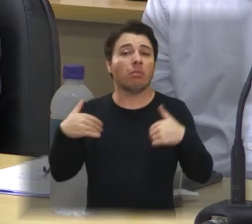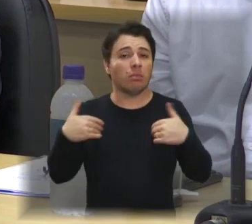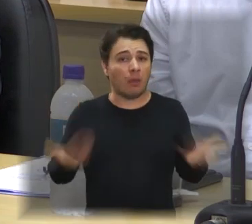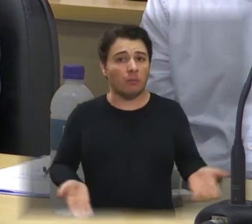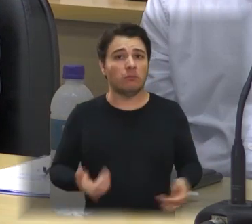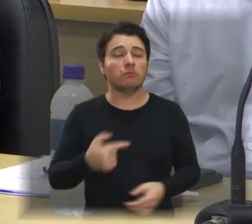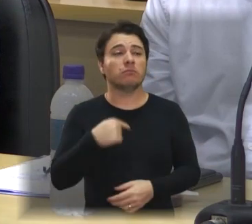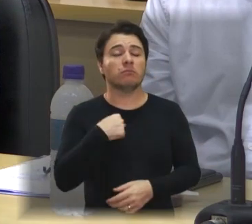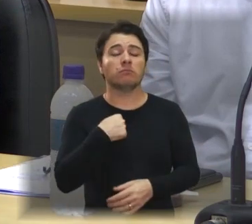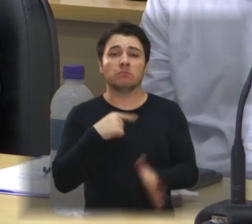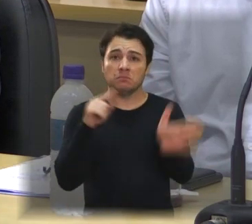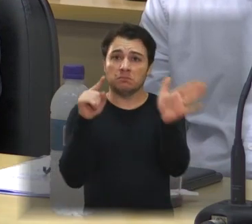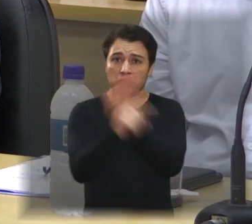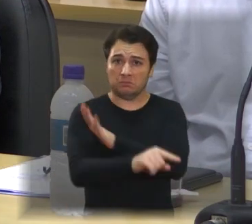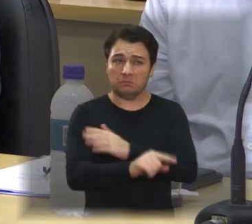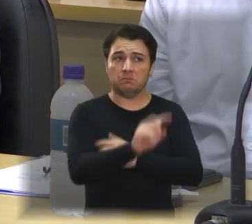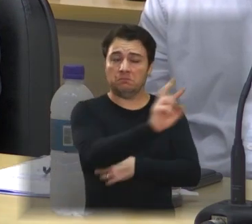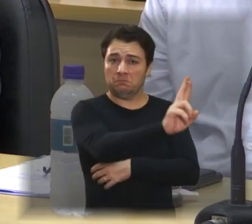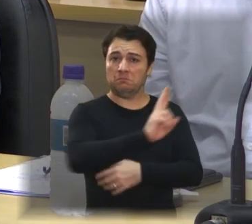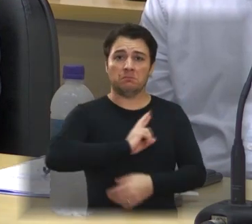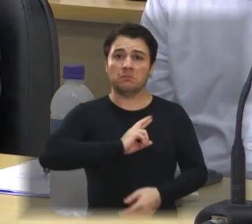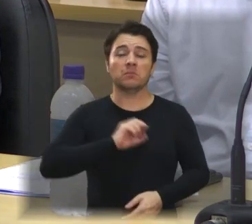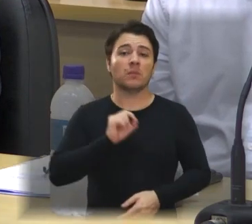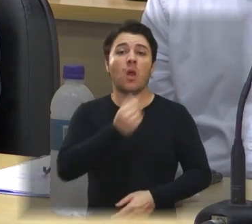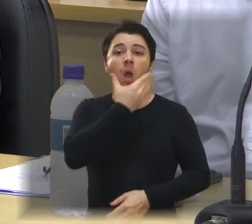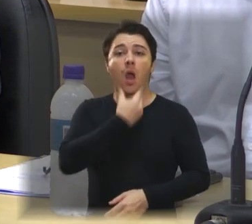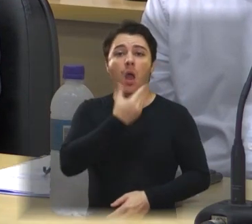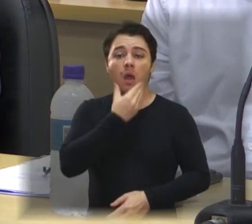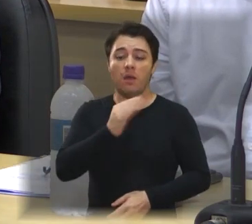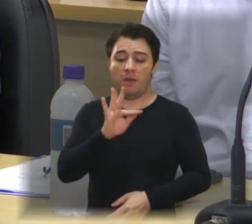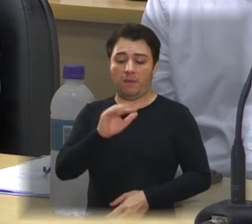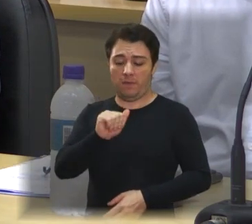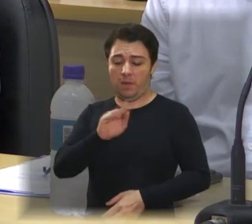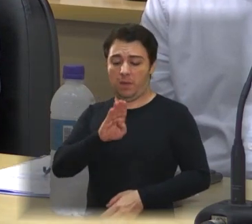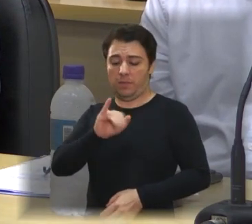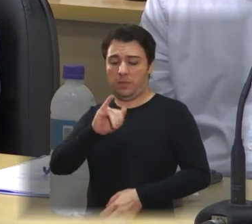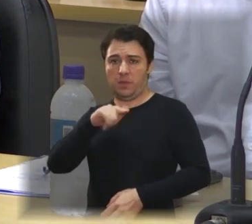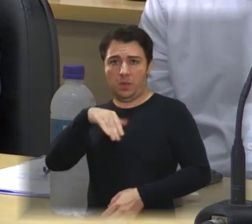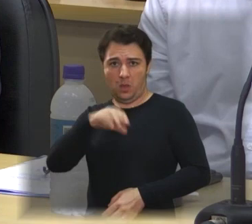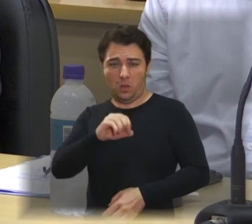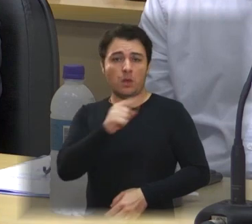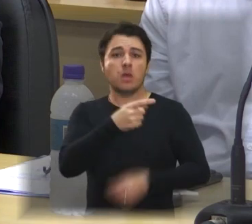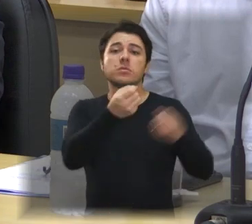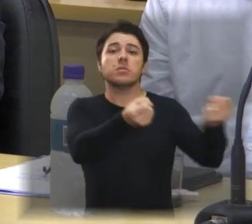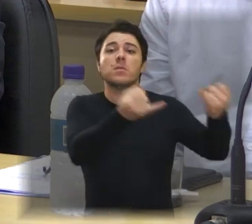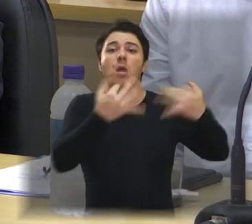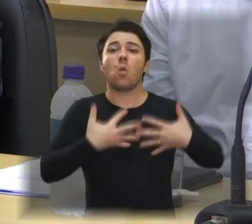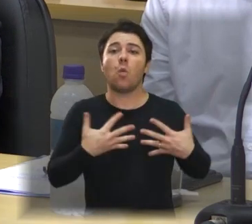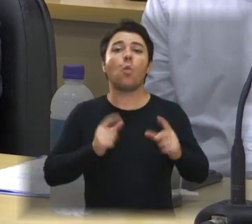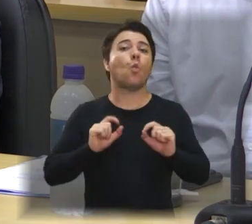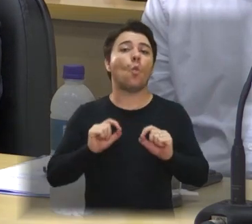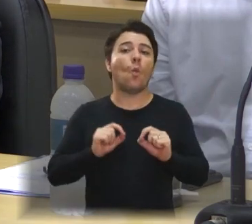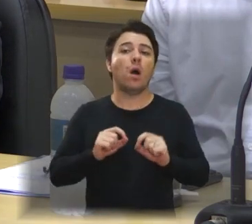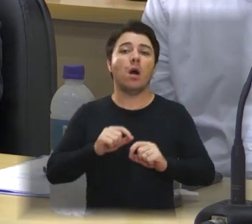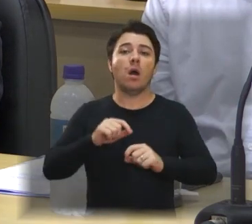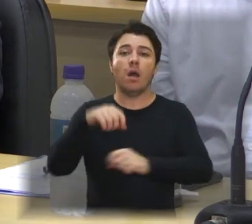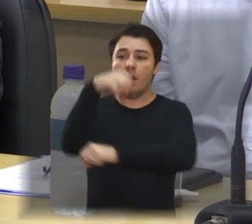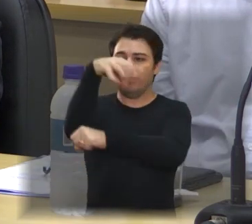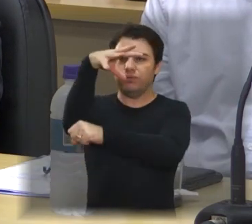resposta consultor de negócios da empresa Fabiano Ferreira Dias nos comunicou que as quedas de energias